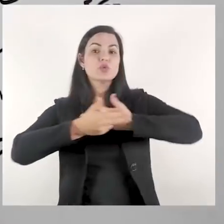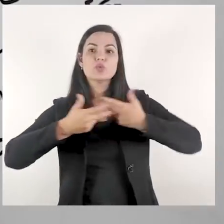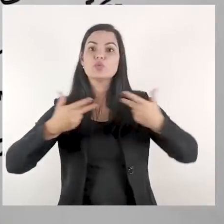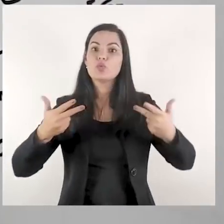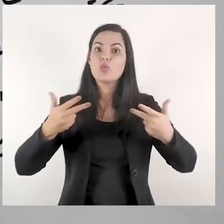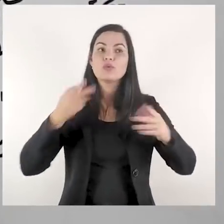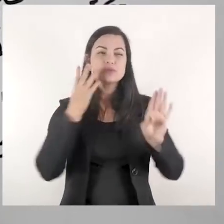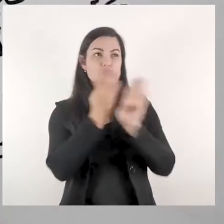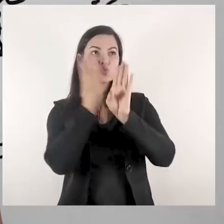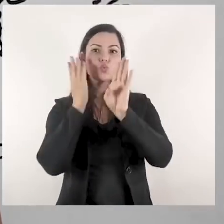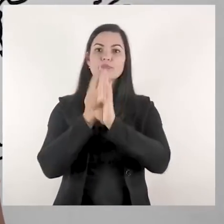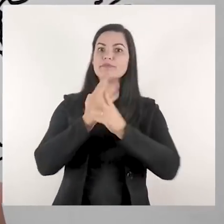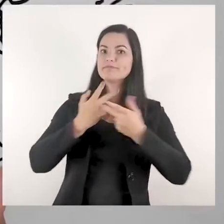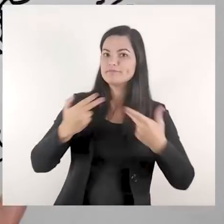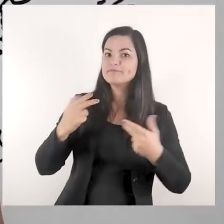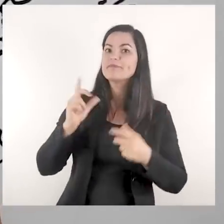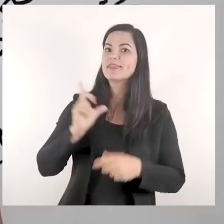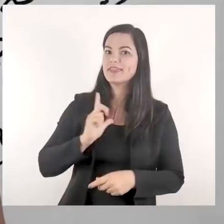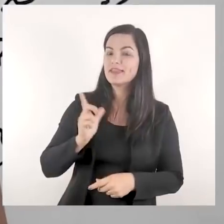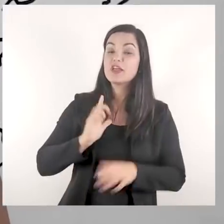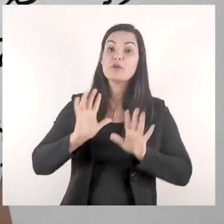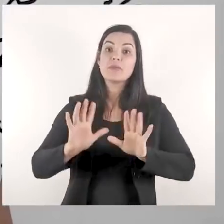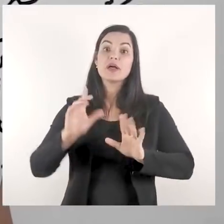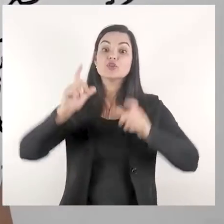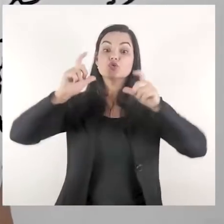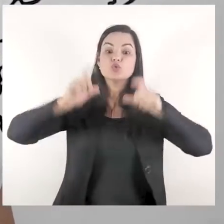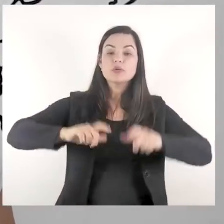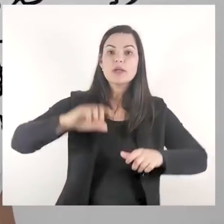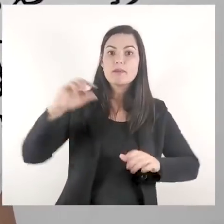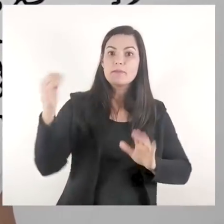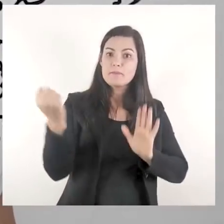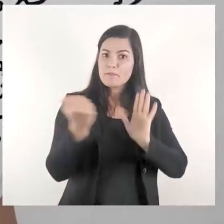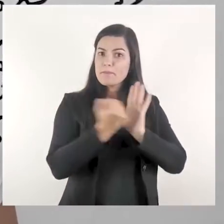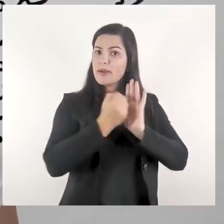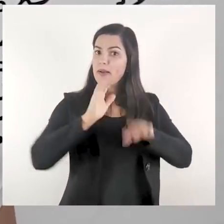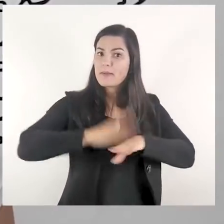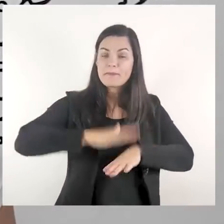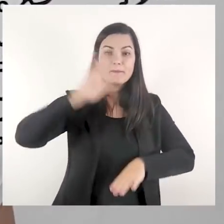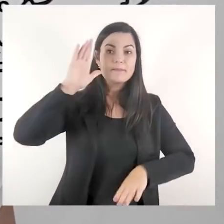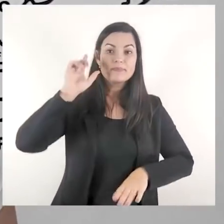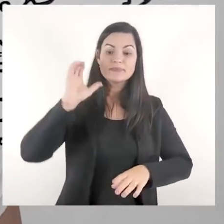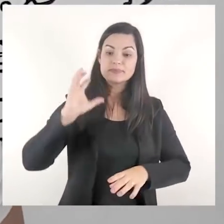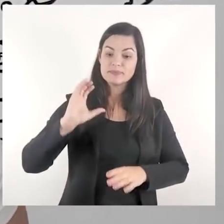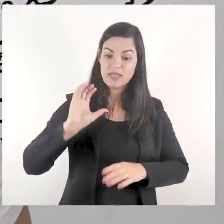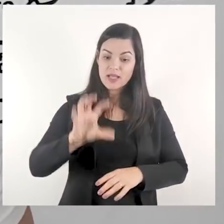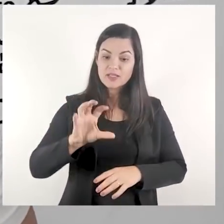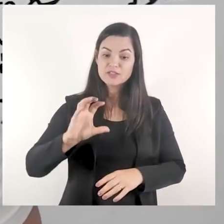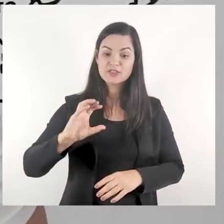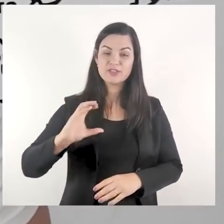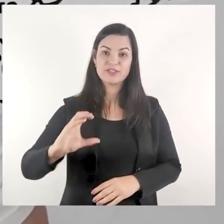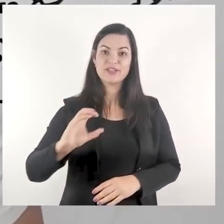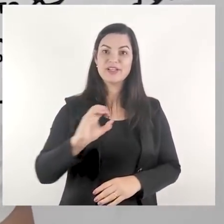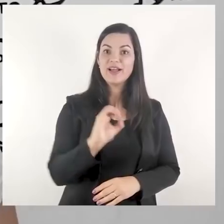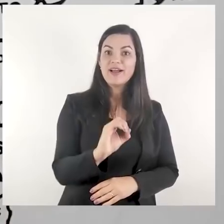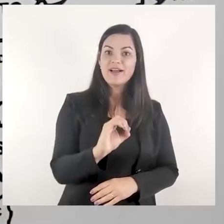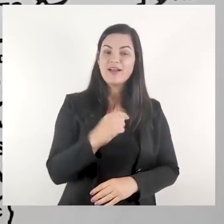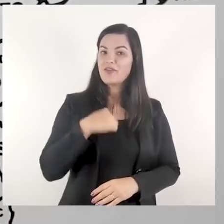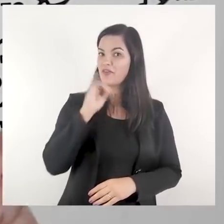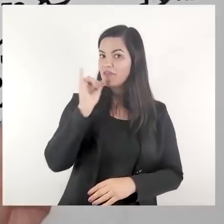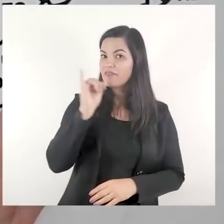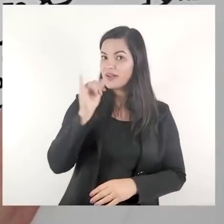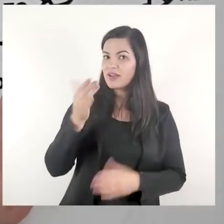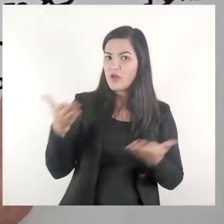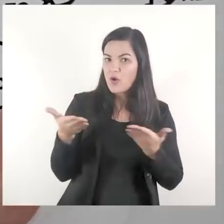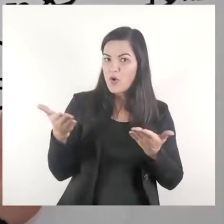descobertas, mas um dos lugares bem marcantes da região Centro-Oeste, como eu te contei no início do nosso encontro,